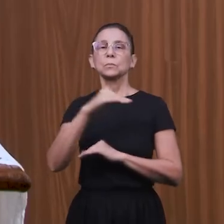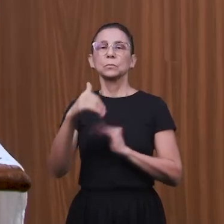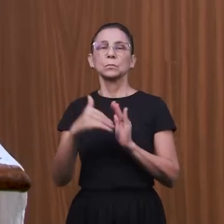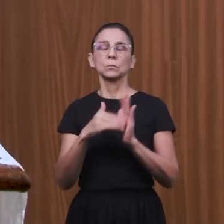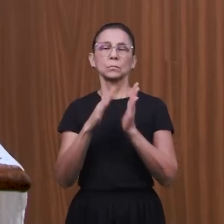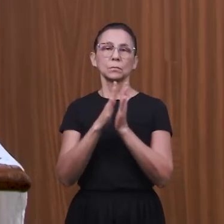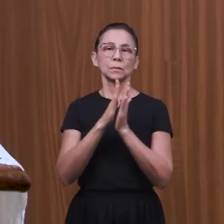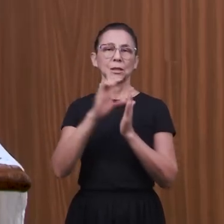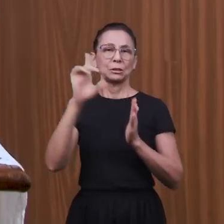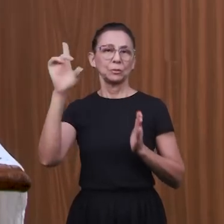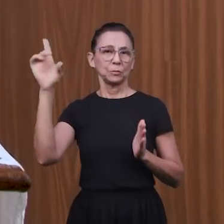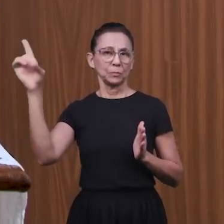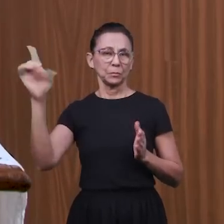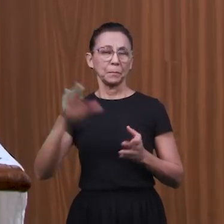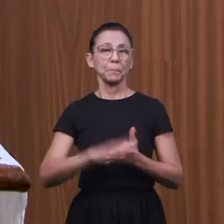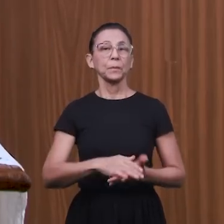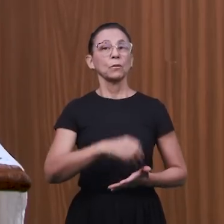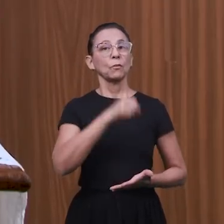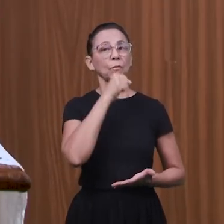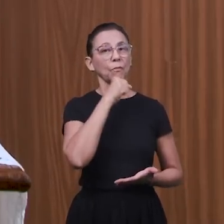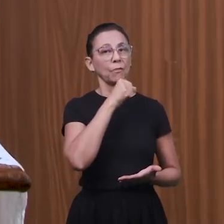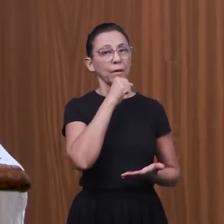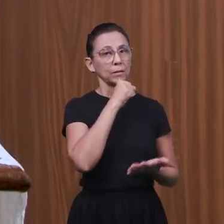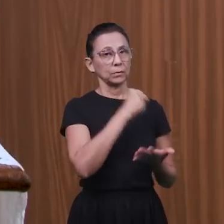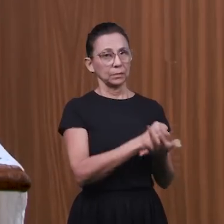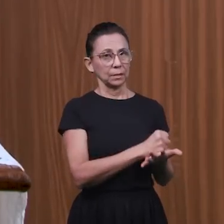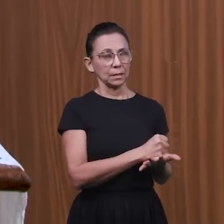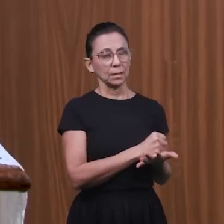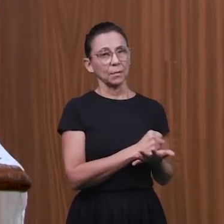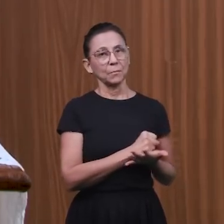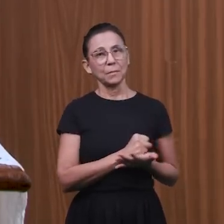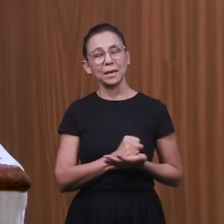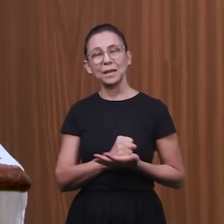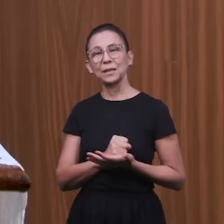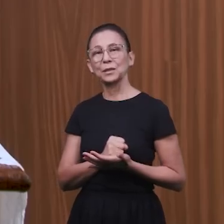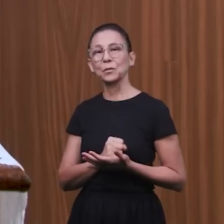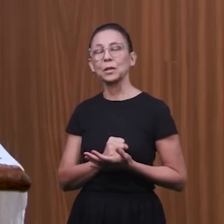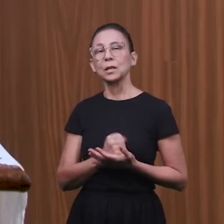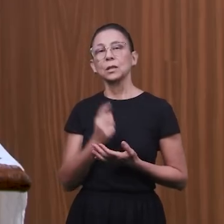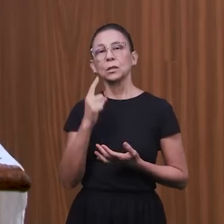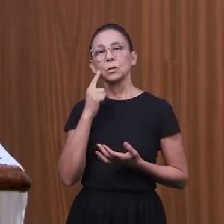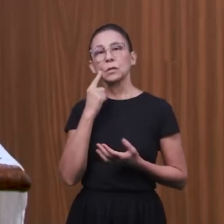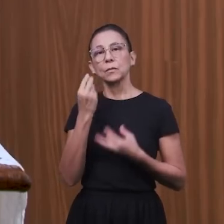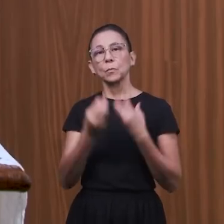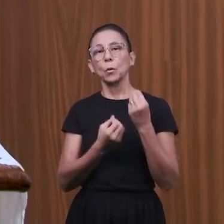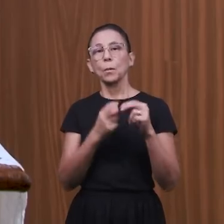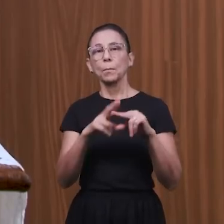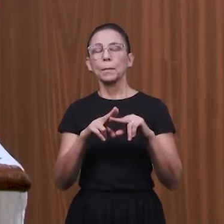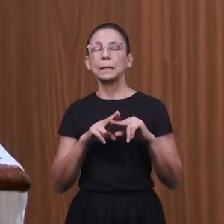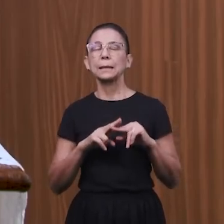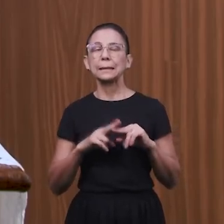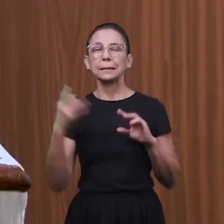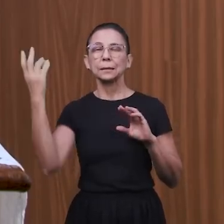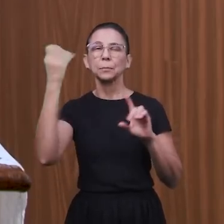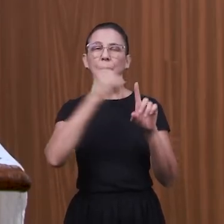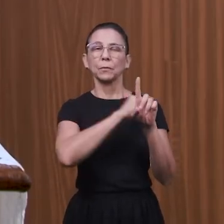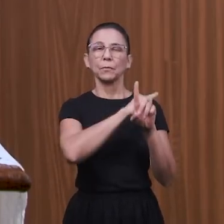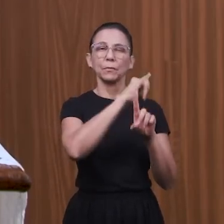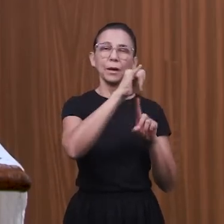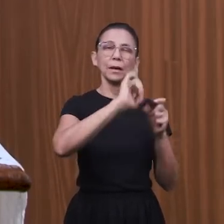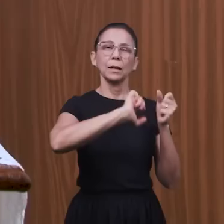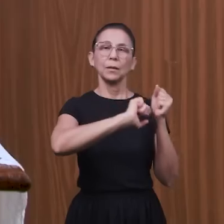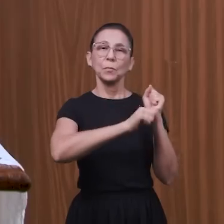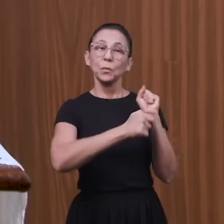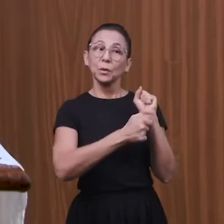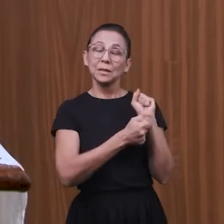a palavra de Deus. No Velho Testamento, ele aparece de uma forma profética ou como um mistério